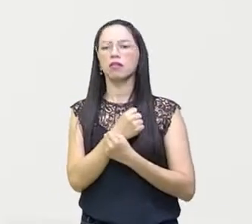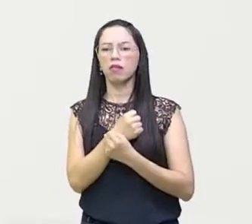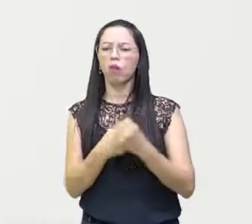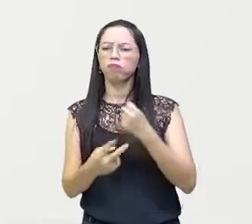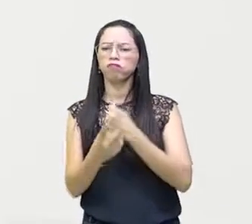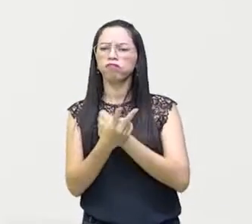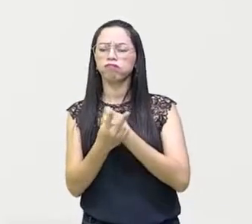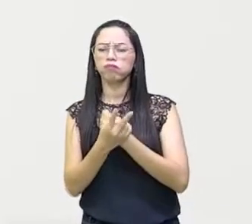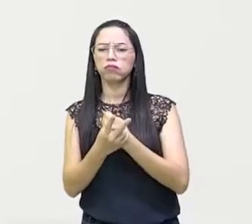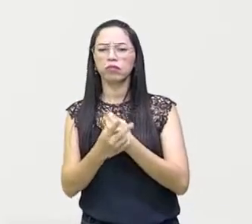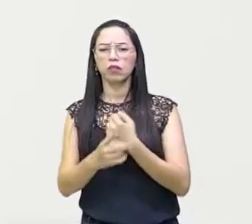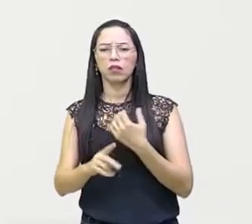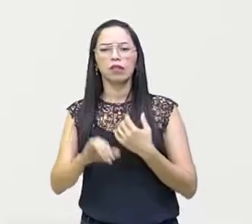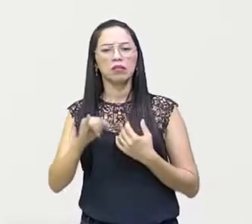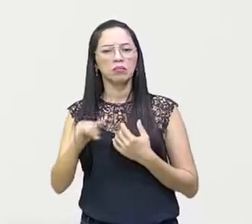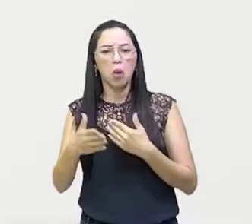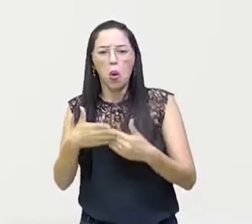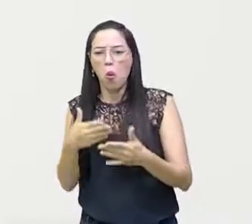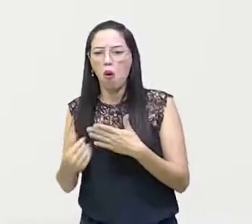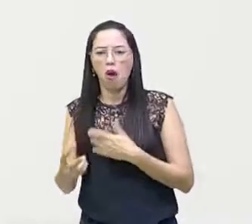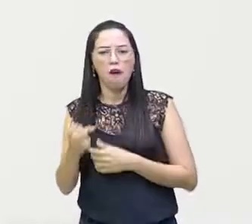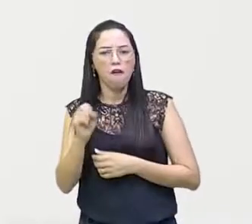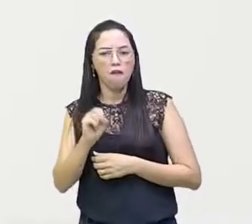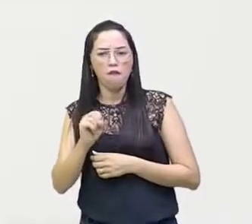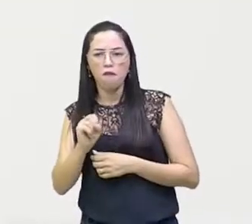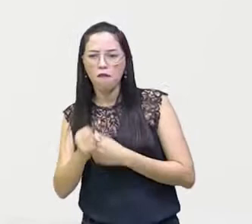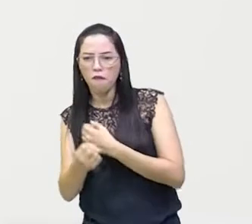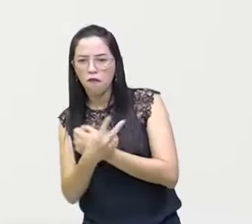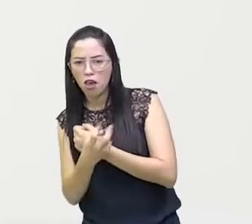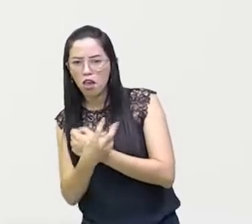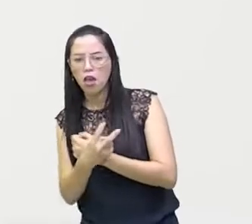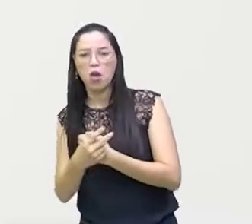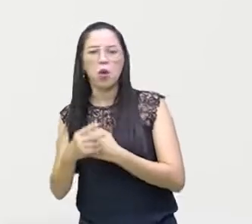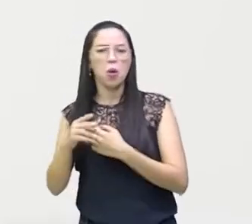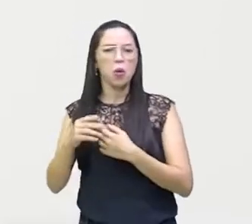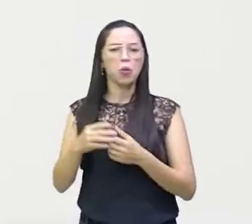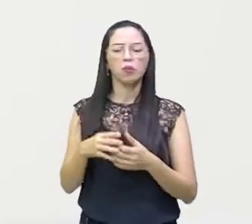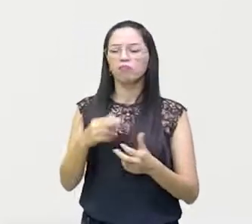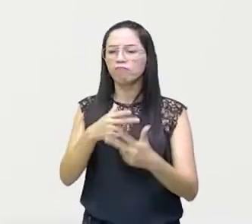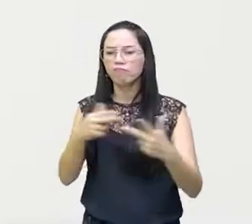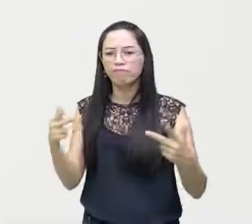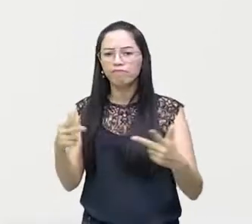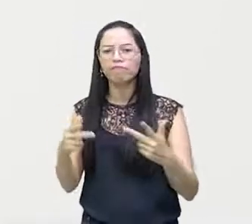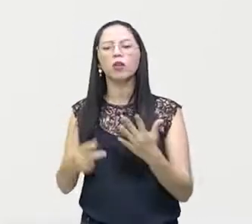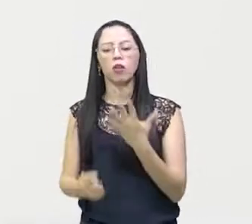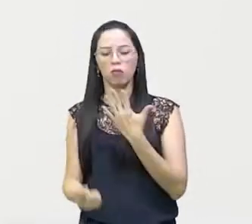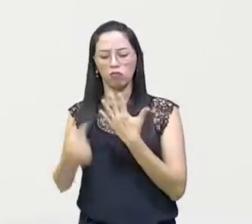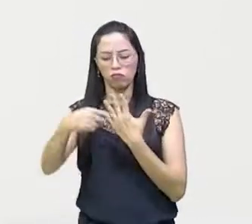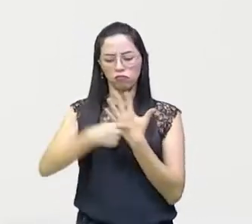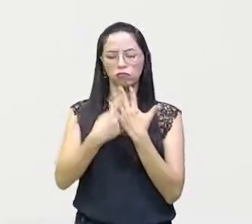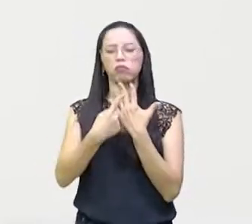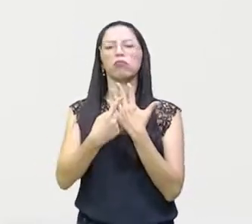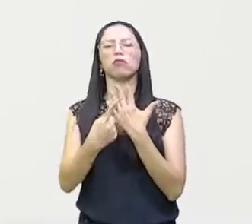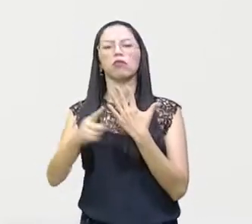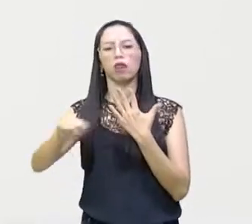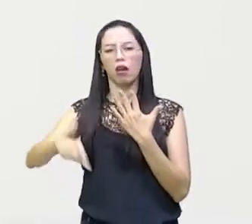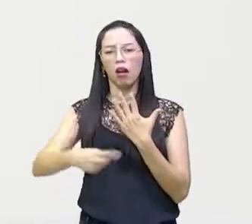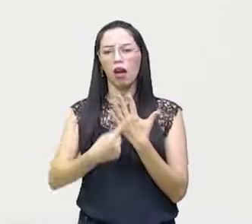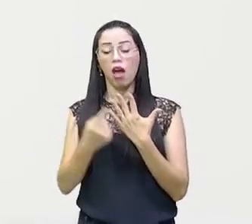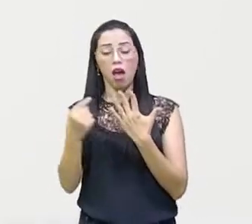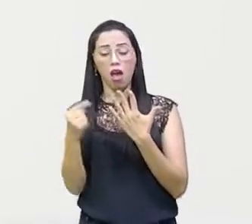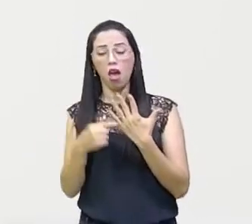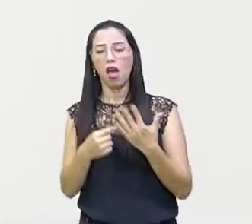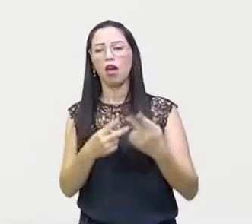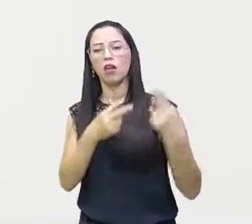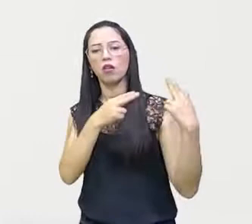vírus invasores. Então, esse sistema imunológico é responsável pela nossa proteção. Como vocês podem ver, ele também